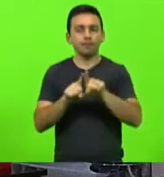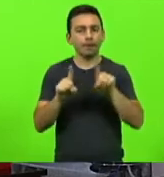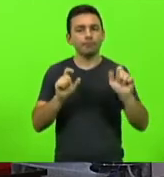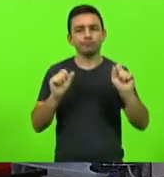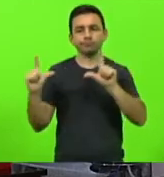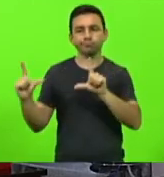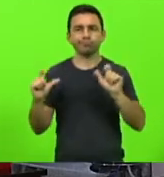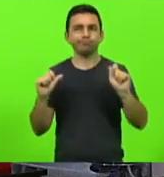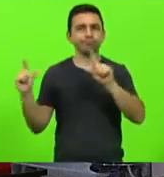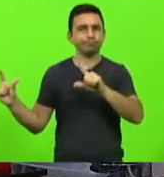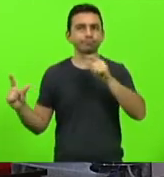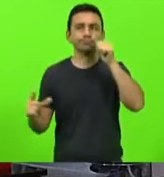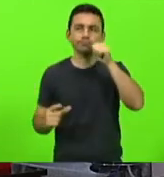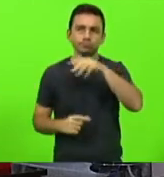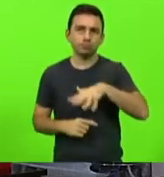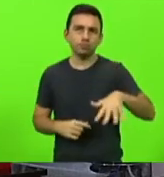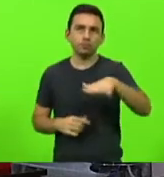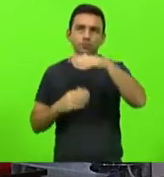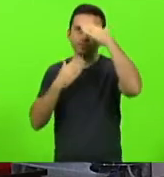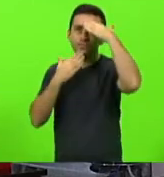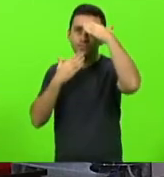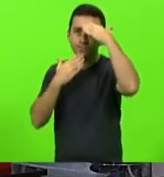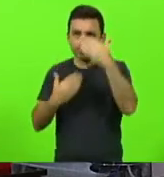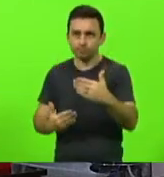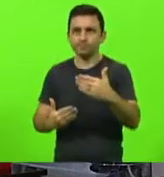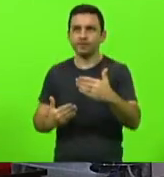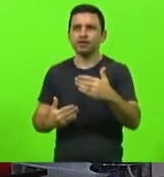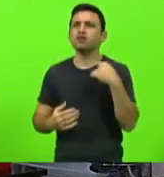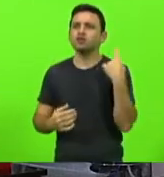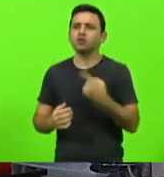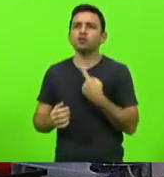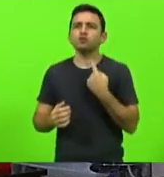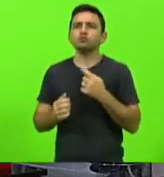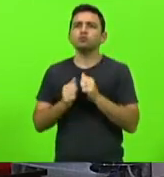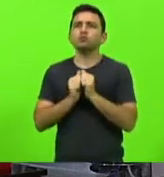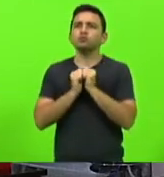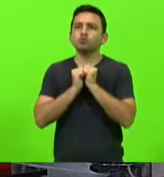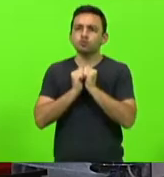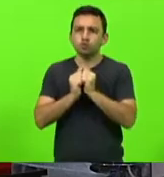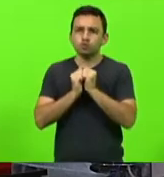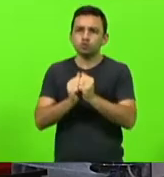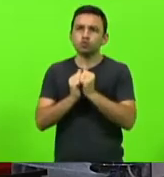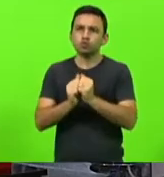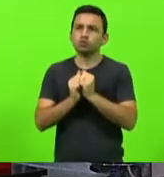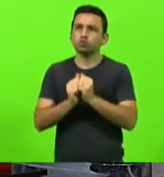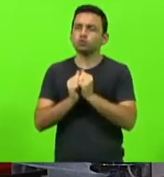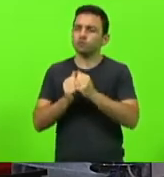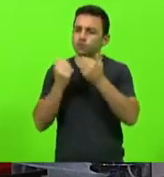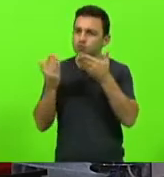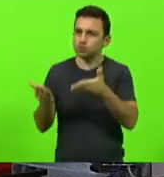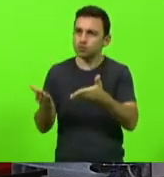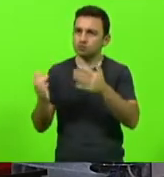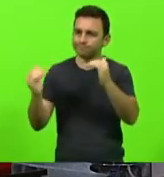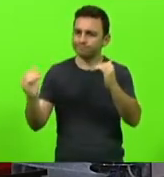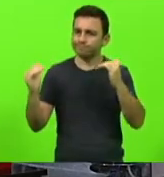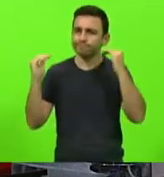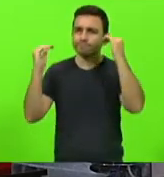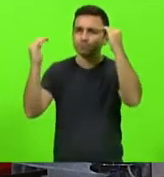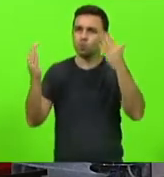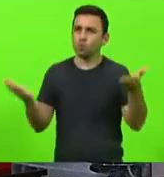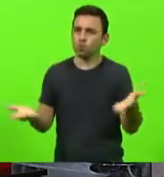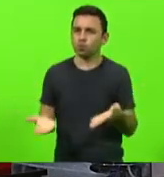para as mulheres. Muito obrigada. Estaremos sempre ao lado de grandes homens, como o senhor foi nesse dia de